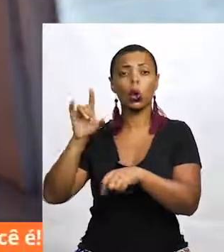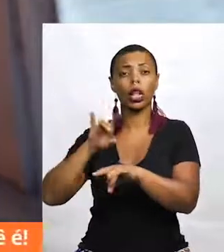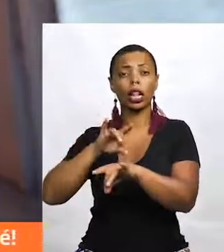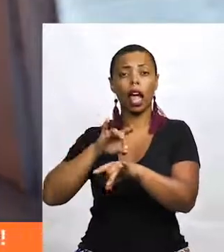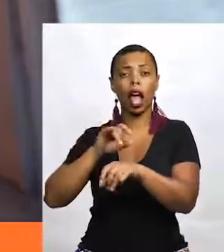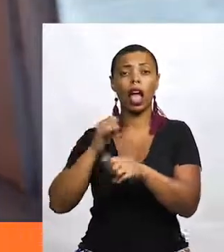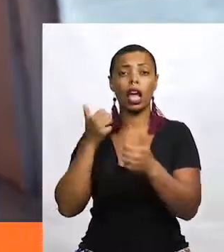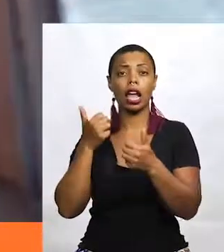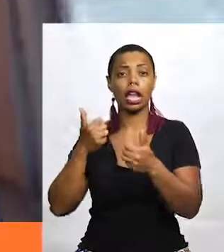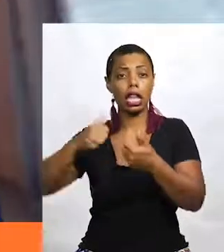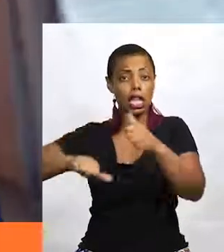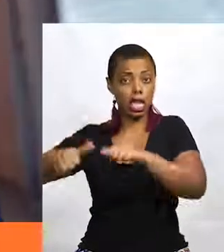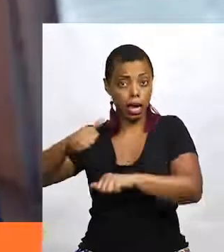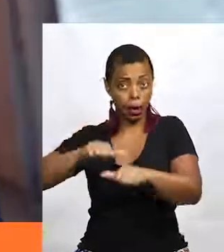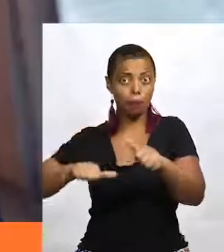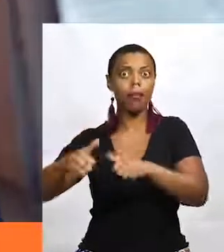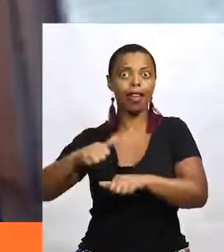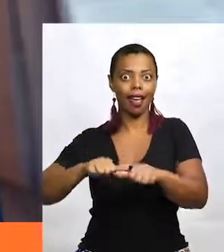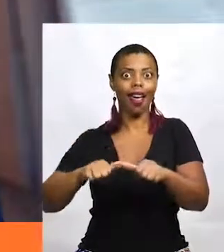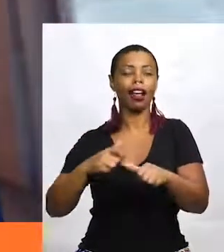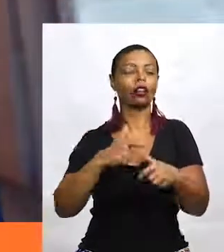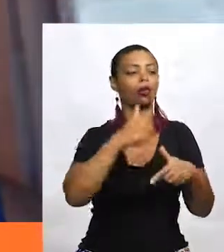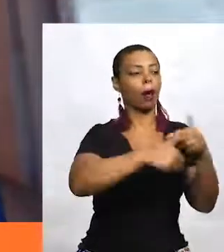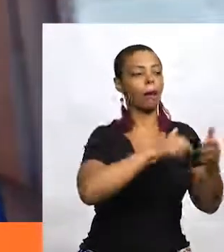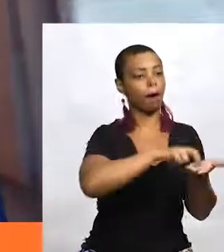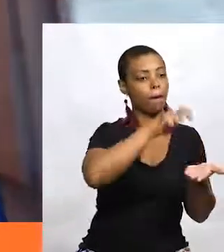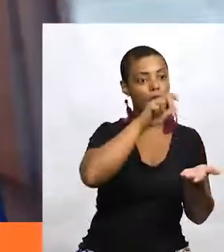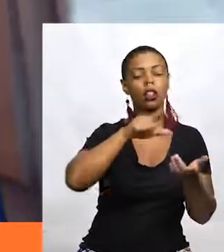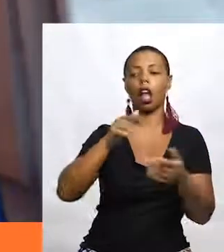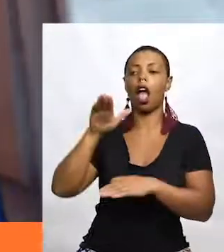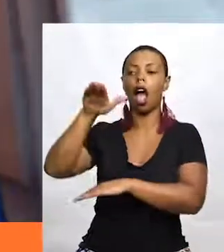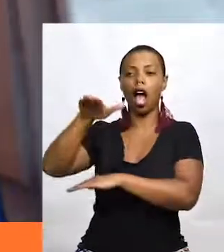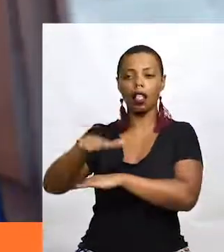manhã, estudava à tarde e à noite, porque química era a minha grande deficiência.